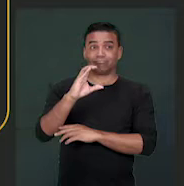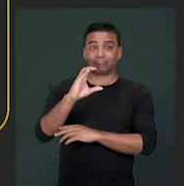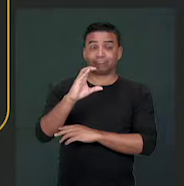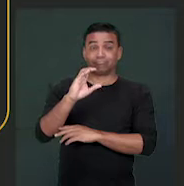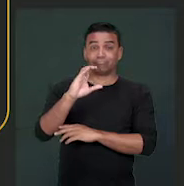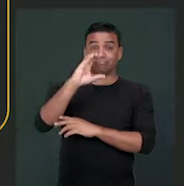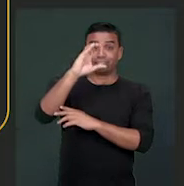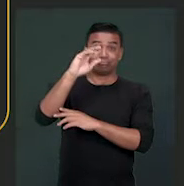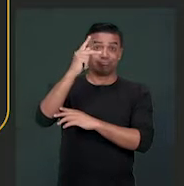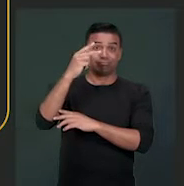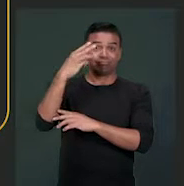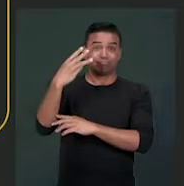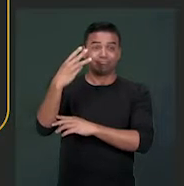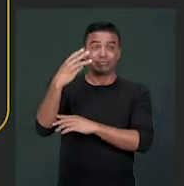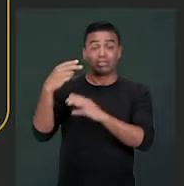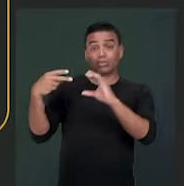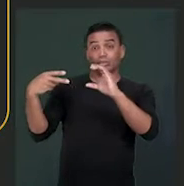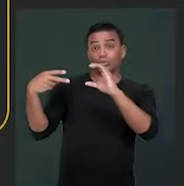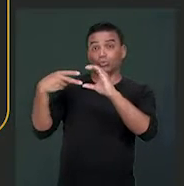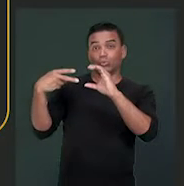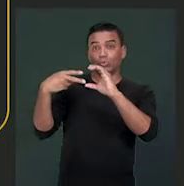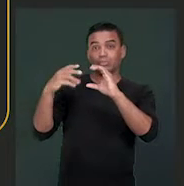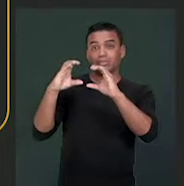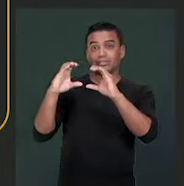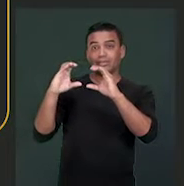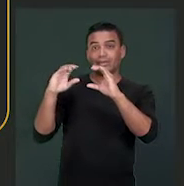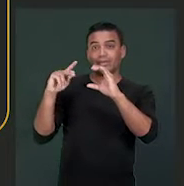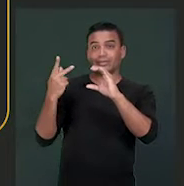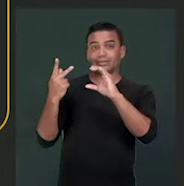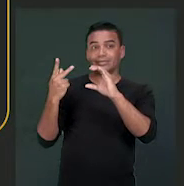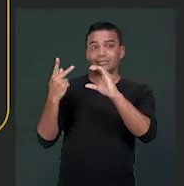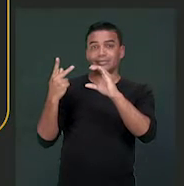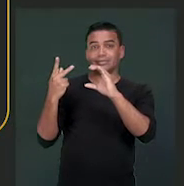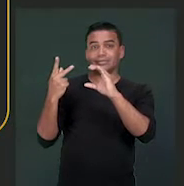CH3, dupla CH,